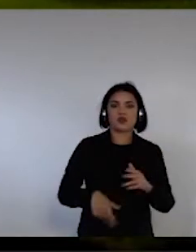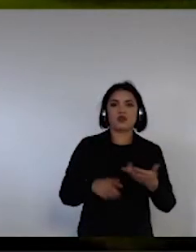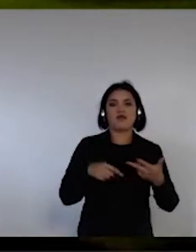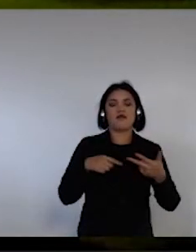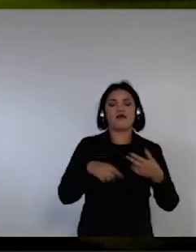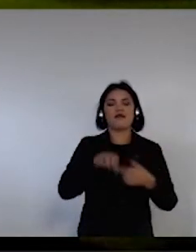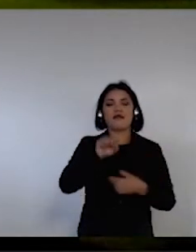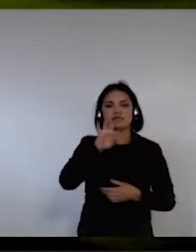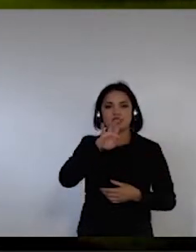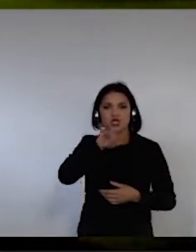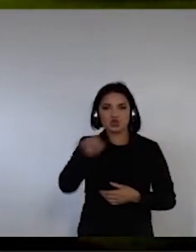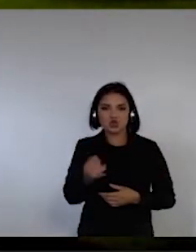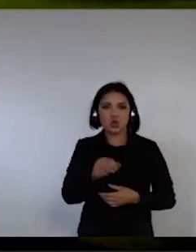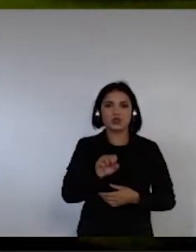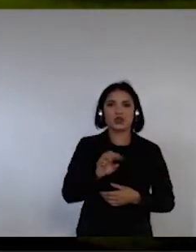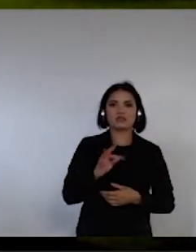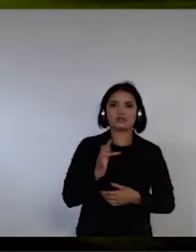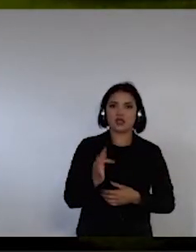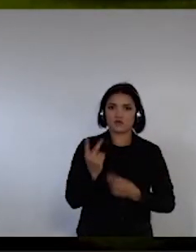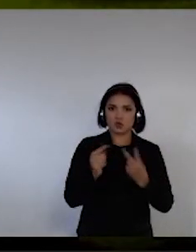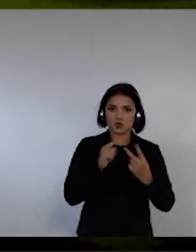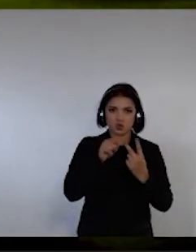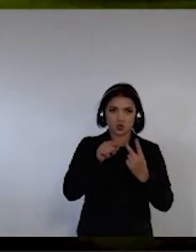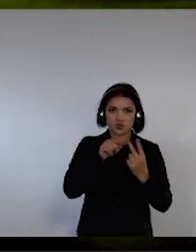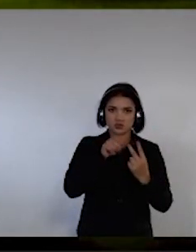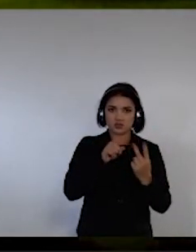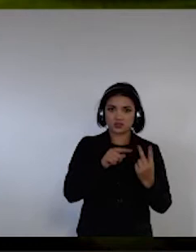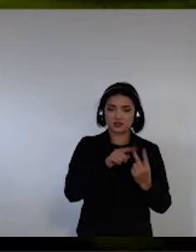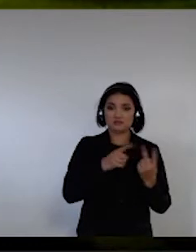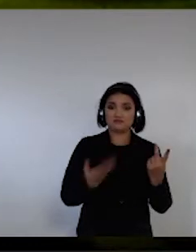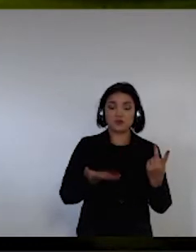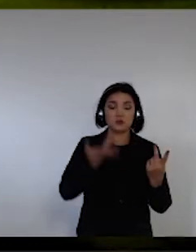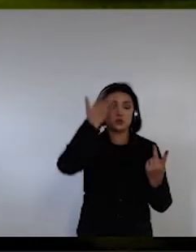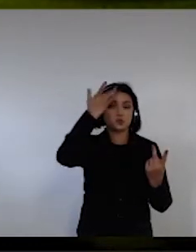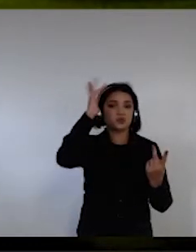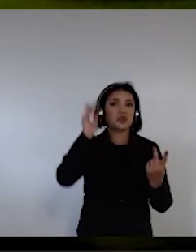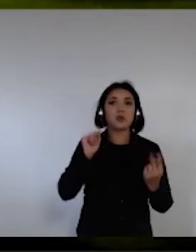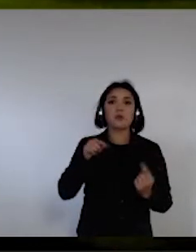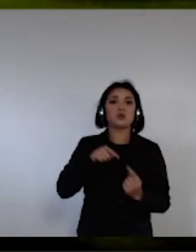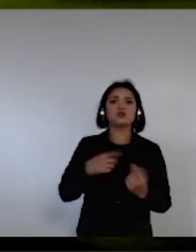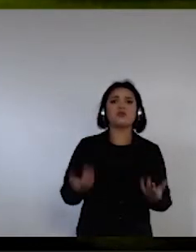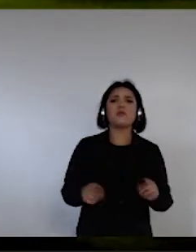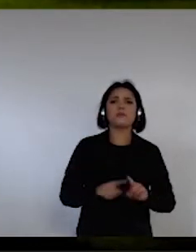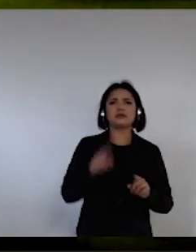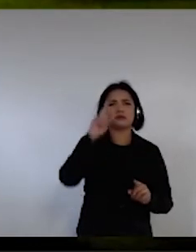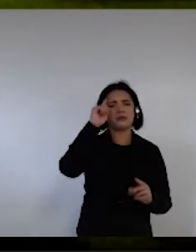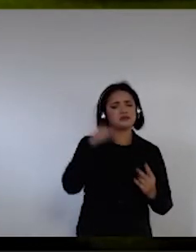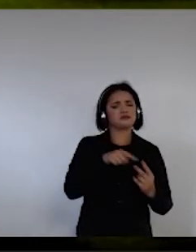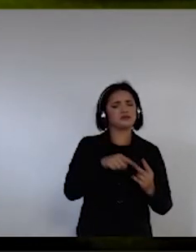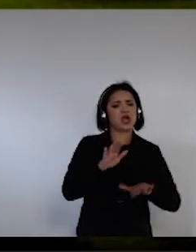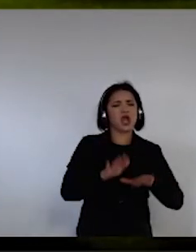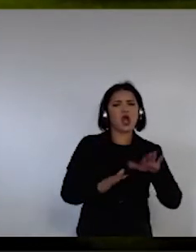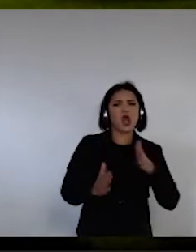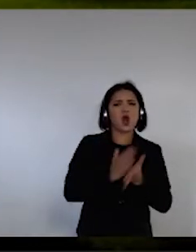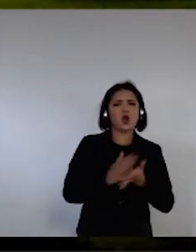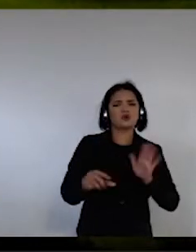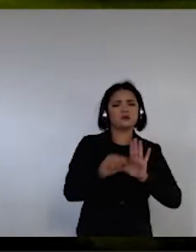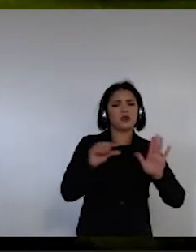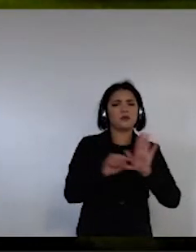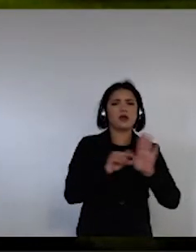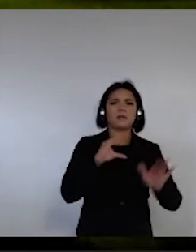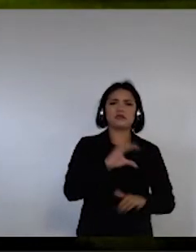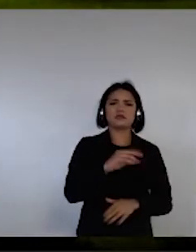nossa instituição, do Conselho Federal, submeteu a ele algumas ideias, dentro daquele espírito que eu sempre